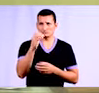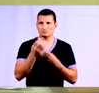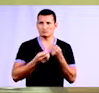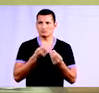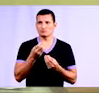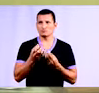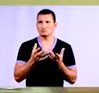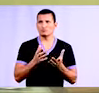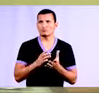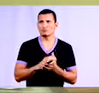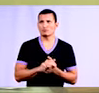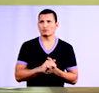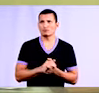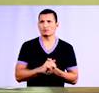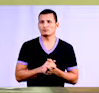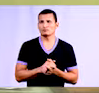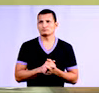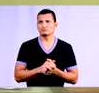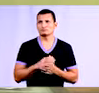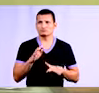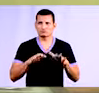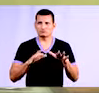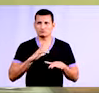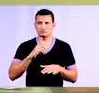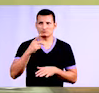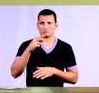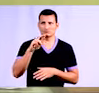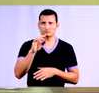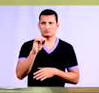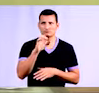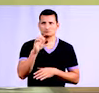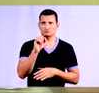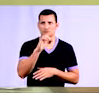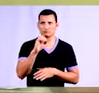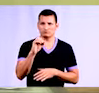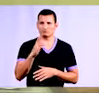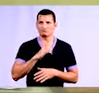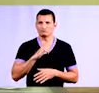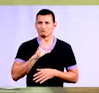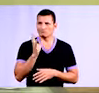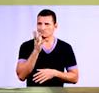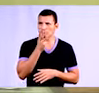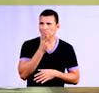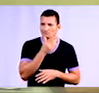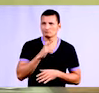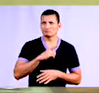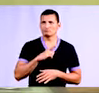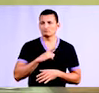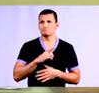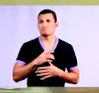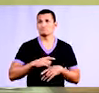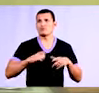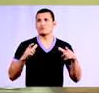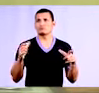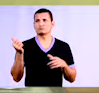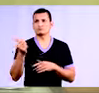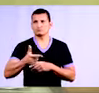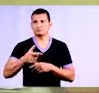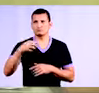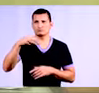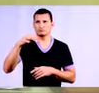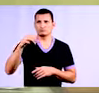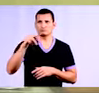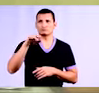tem você às vezes tem processos muito grandes, né? Muito maiores do que a memória principal. Então nós vamos aprender